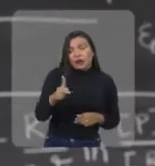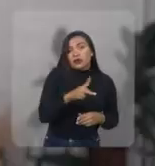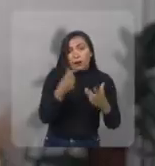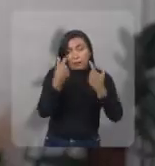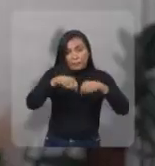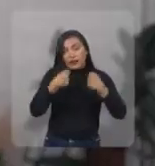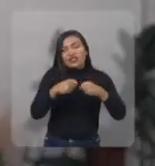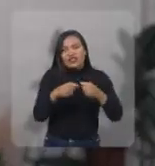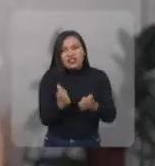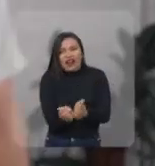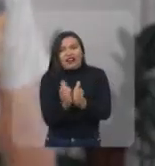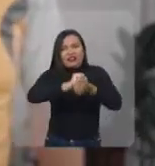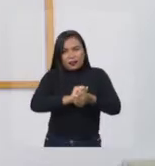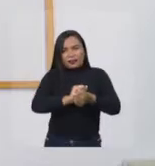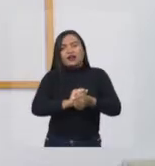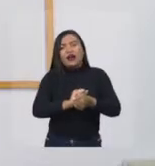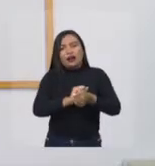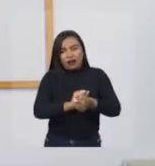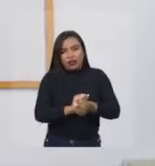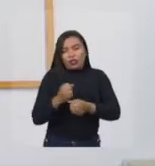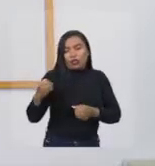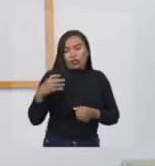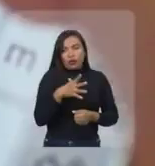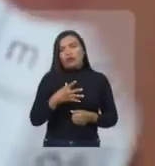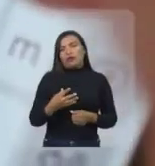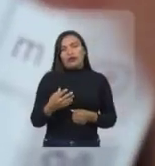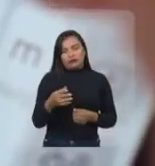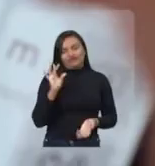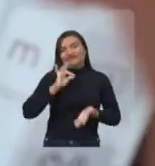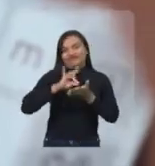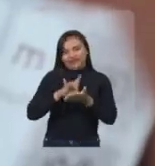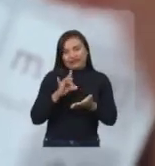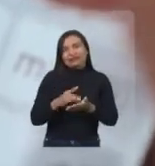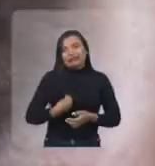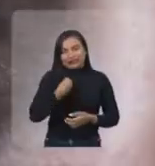à nova realidade, mas não precisam passar por isso sozinhos.